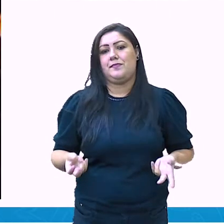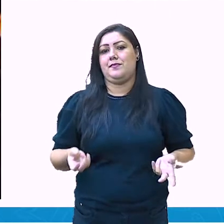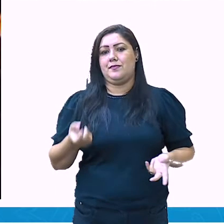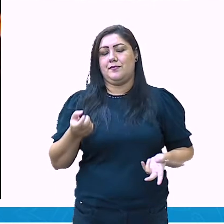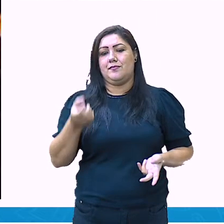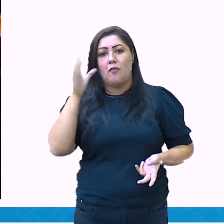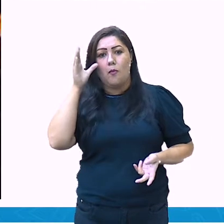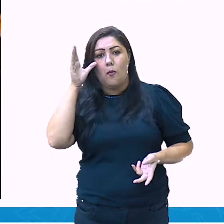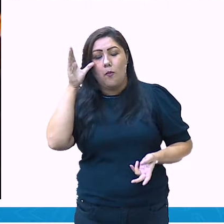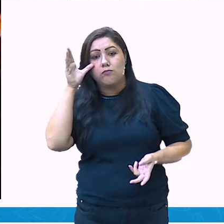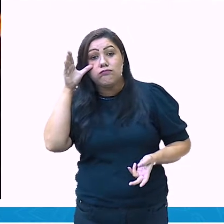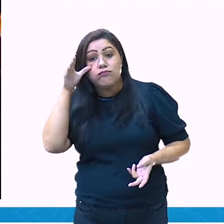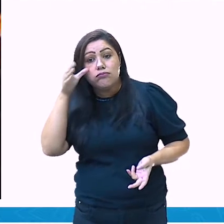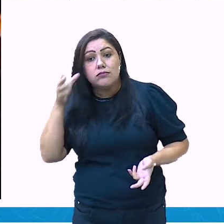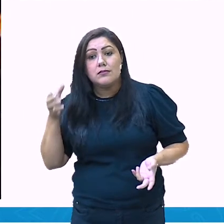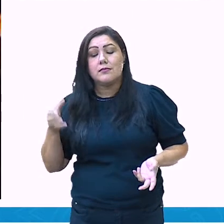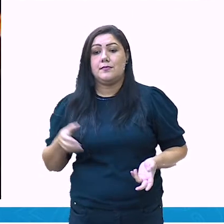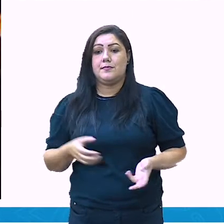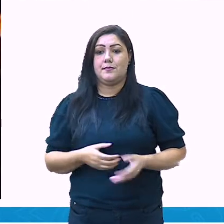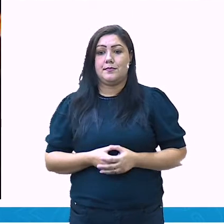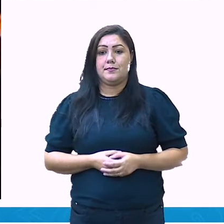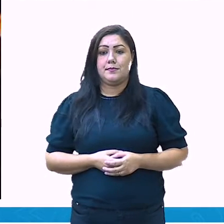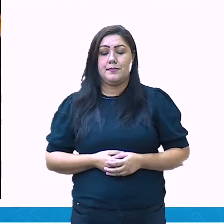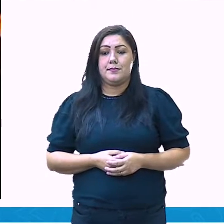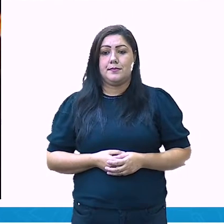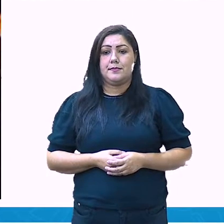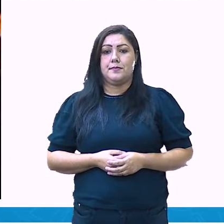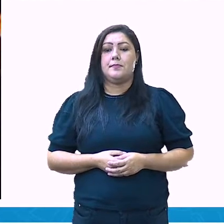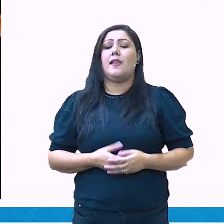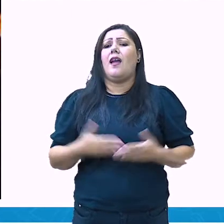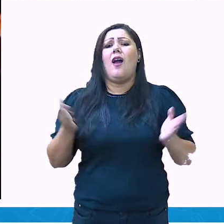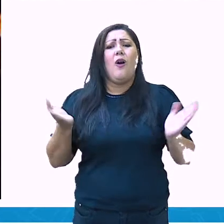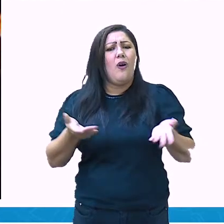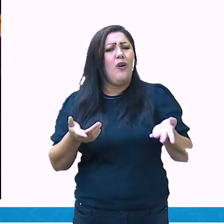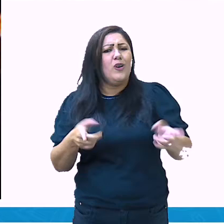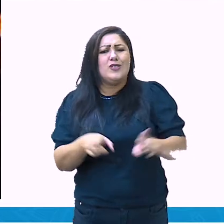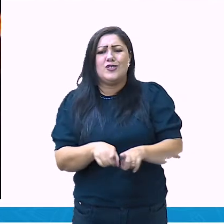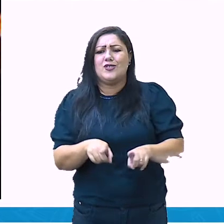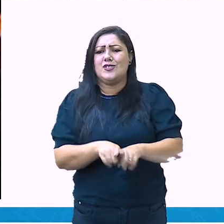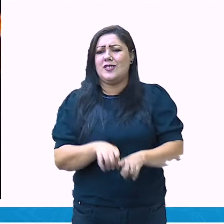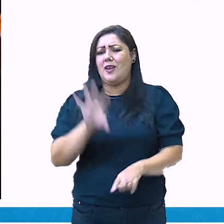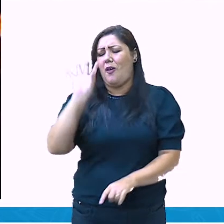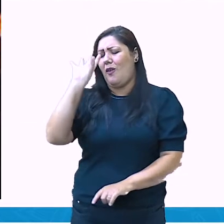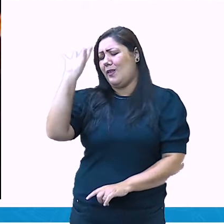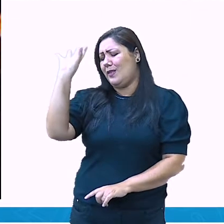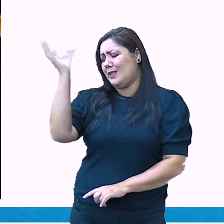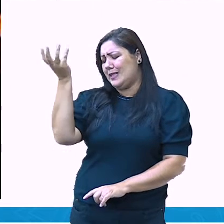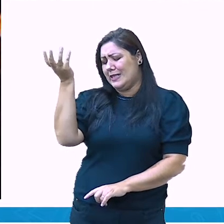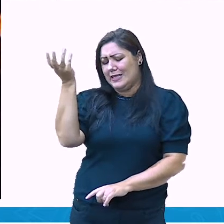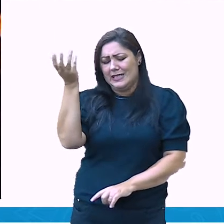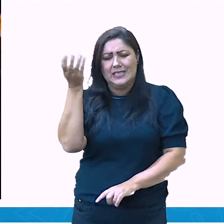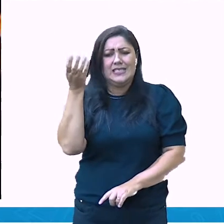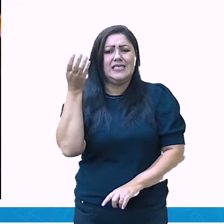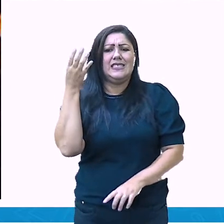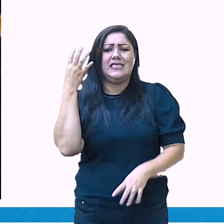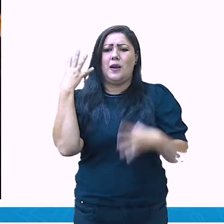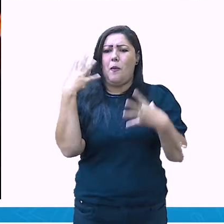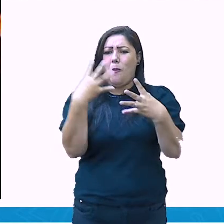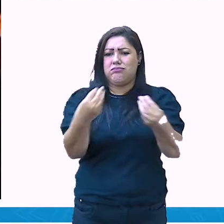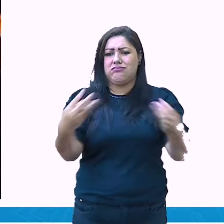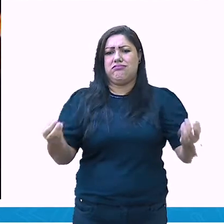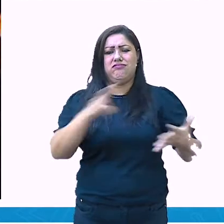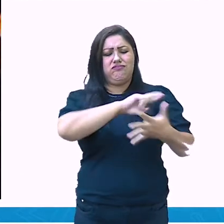isso acontece hoje a todo instante. No entanto, no Brasil, nós temos